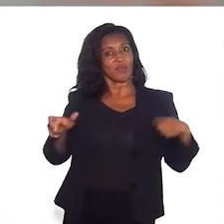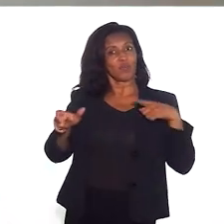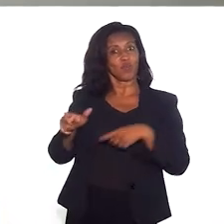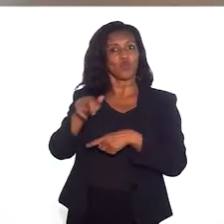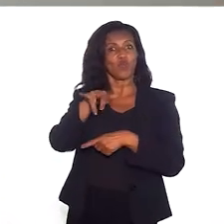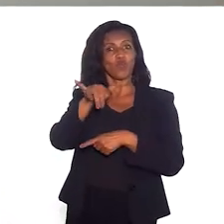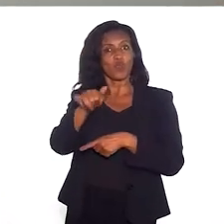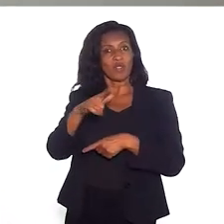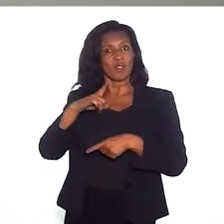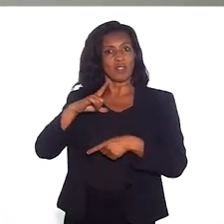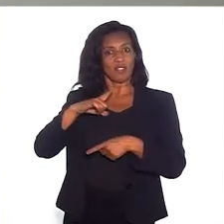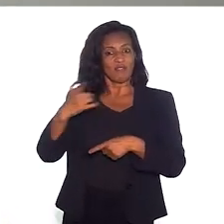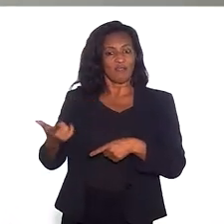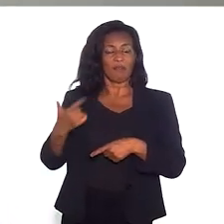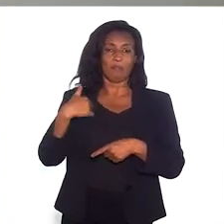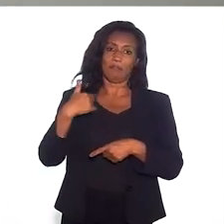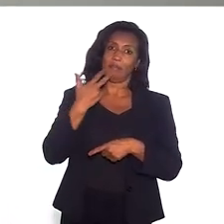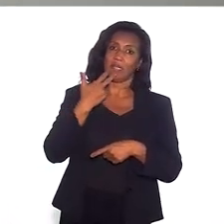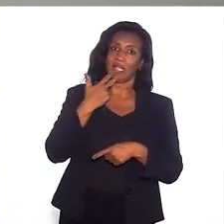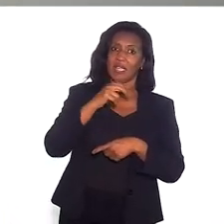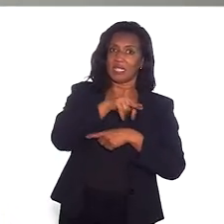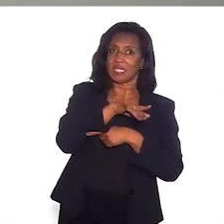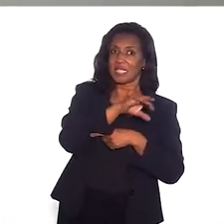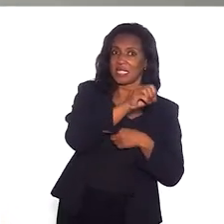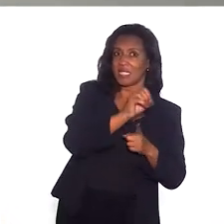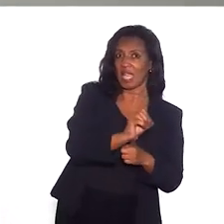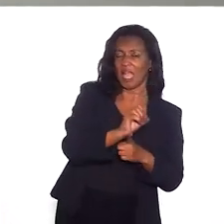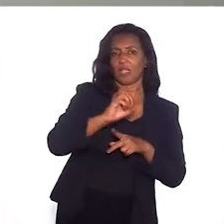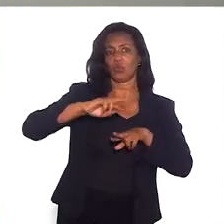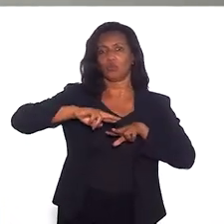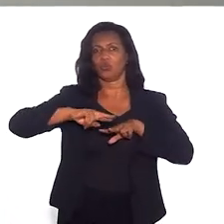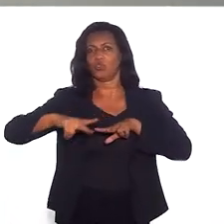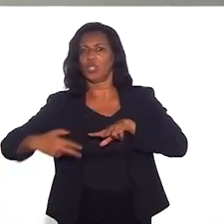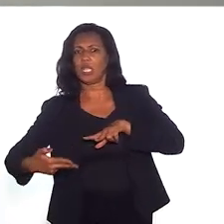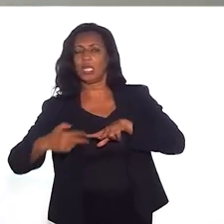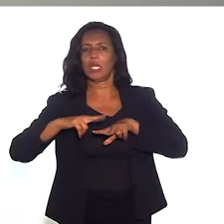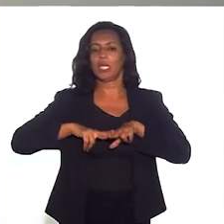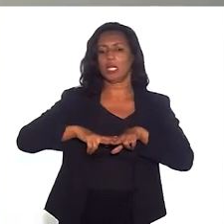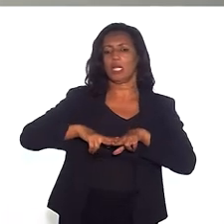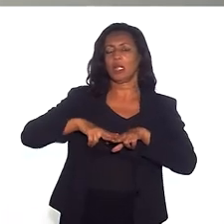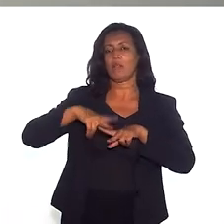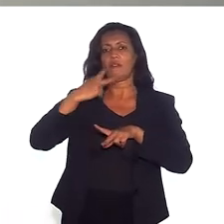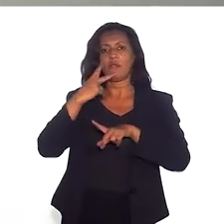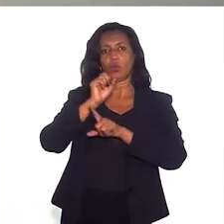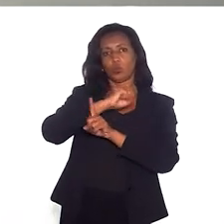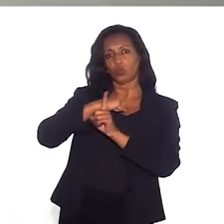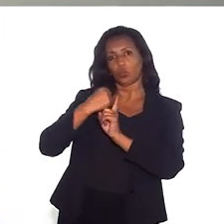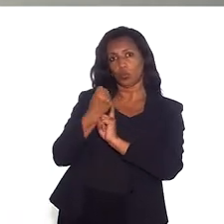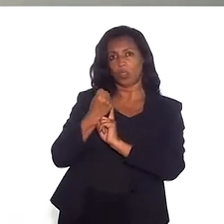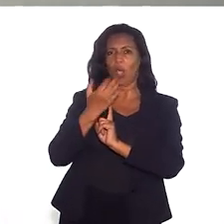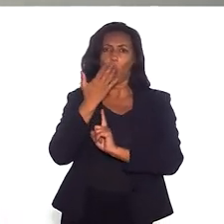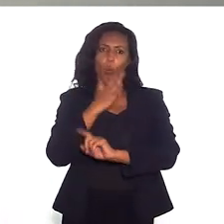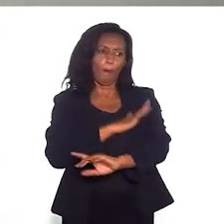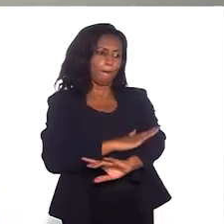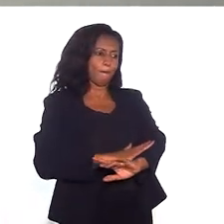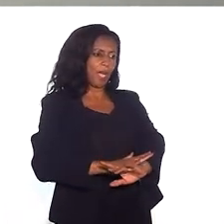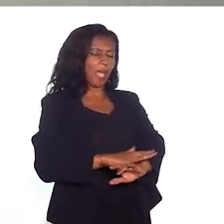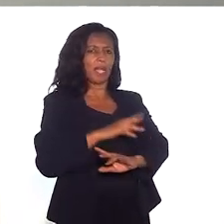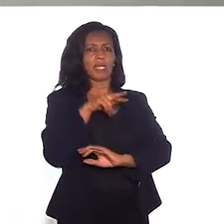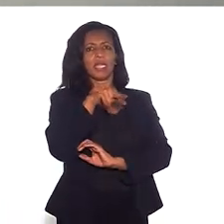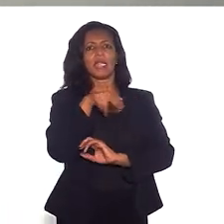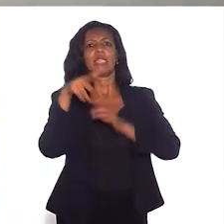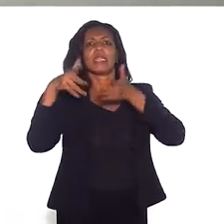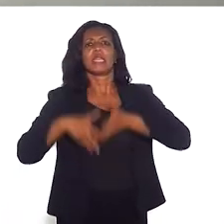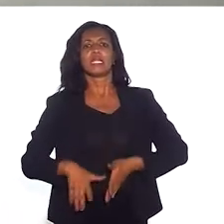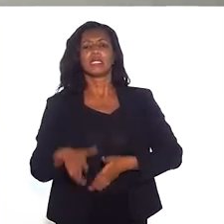é que nesse ser mulher vai passar as questões do sexo, as identificações do gênero, vão passar a classe social, a cor